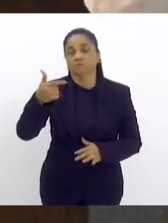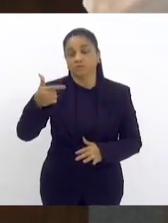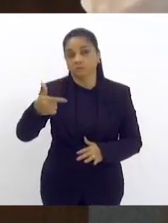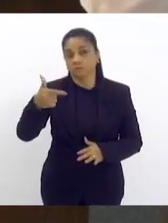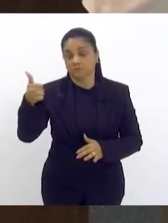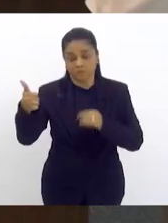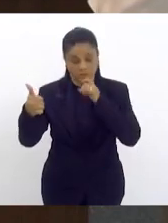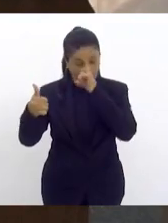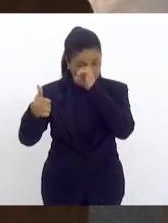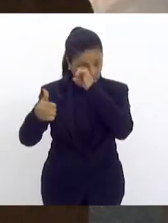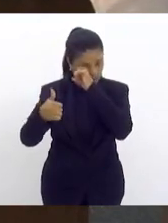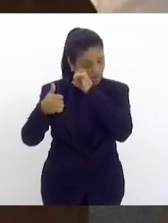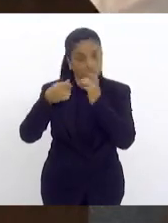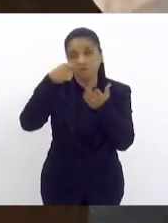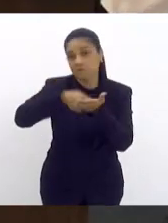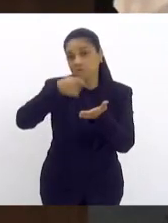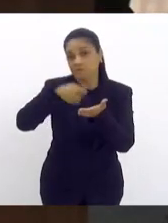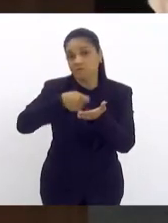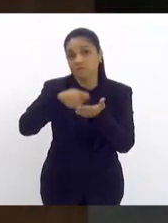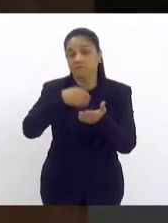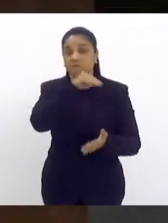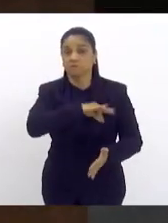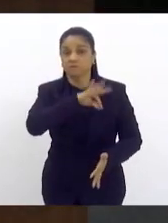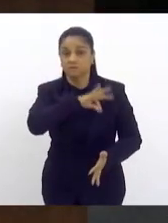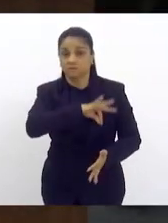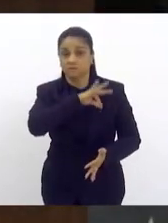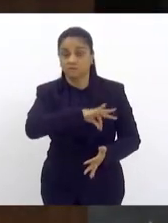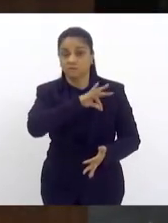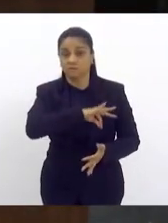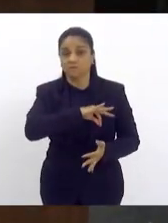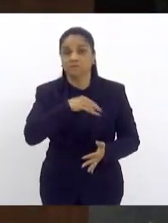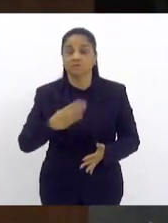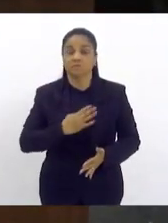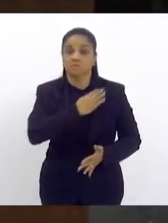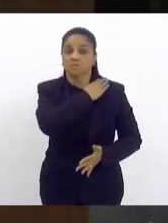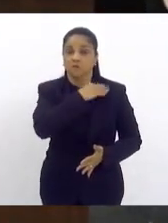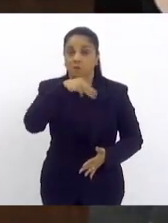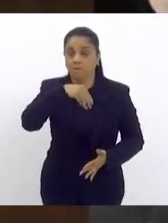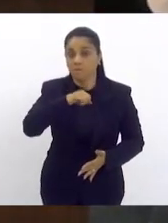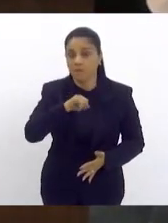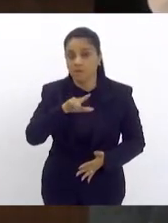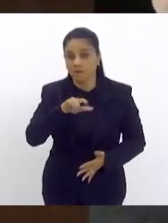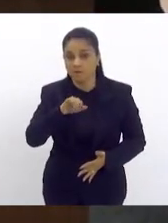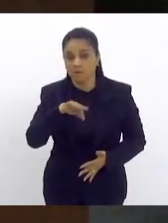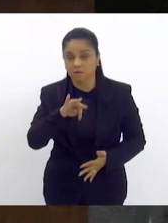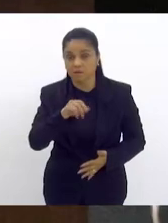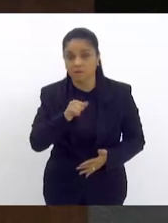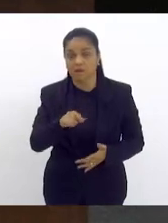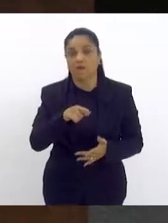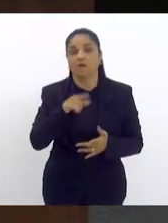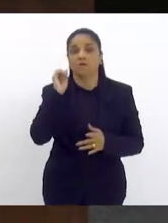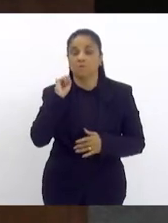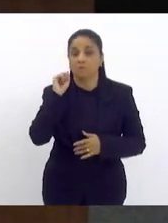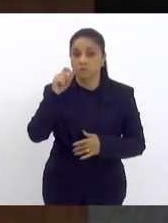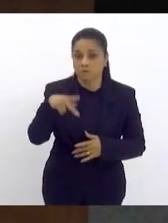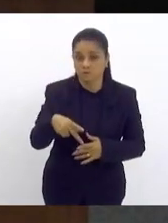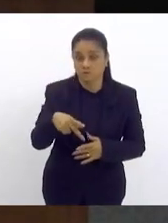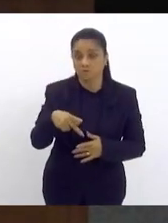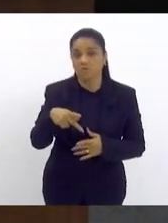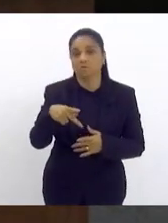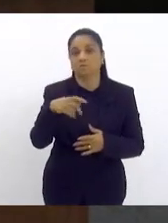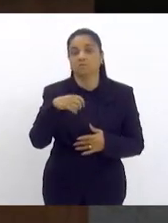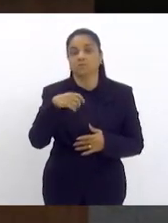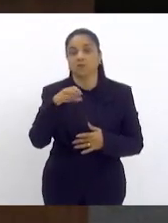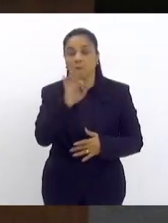dispor sobre a garantia de pagamento da gratificação de risco da atividade militar Gran a usinativos e pensionista da Polícia Militar